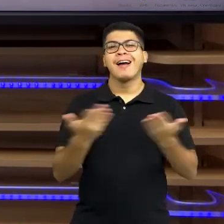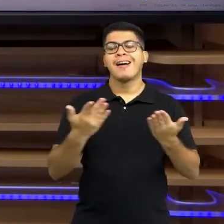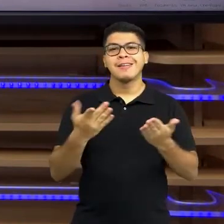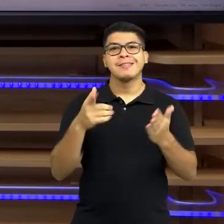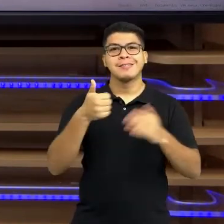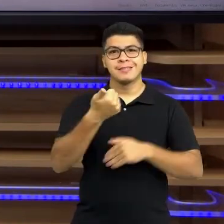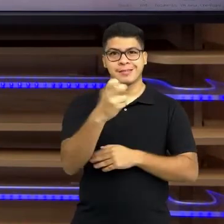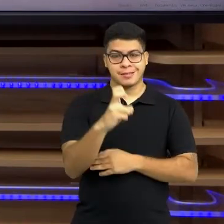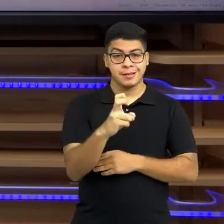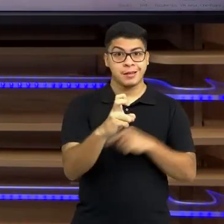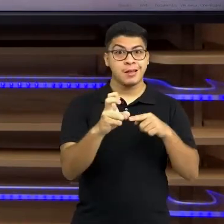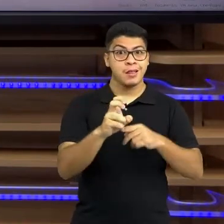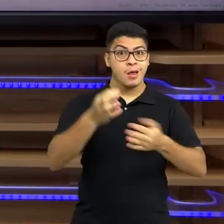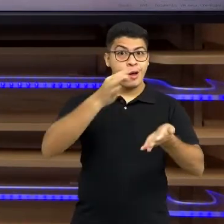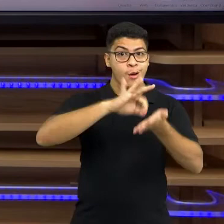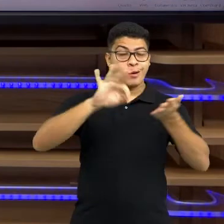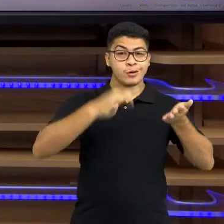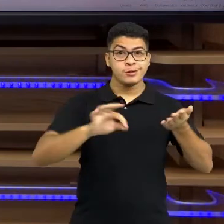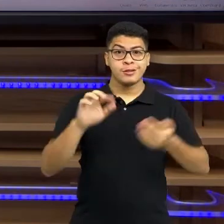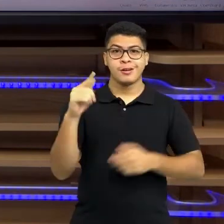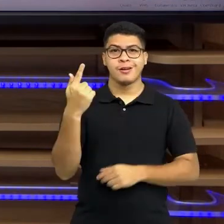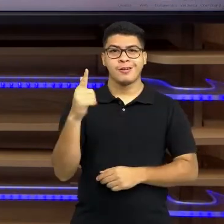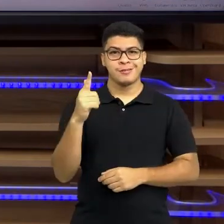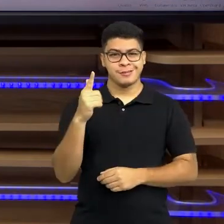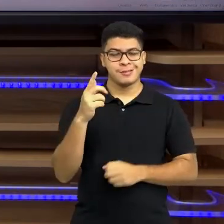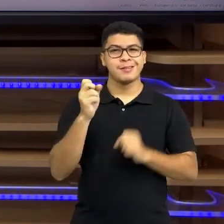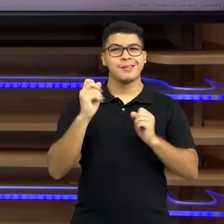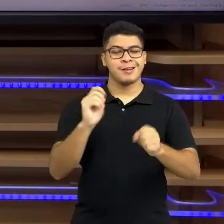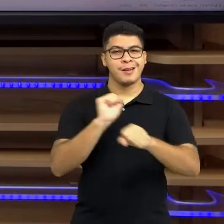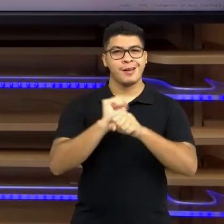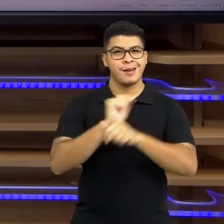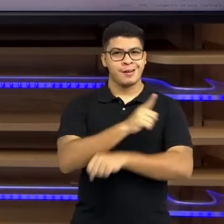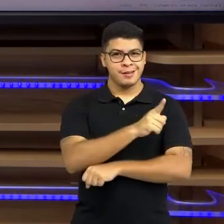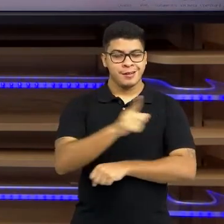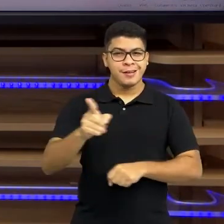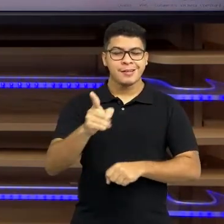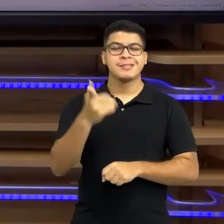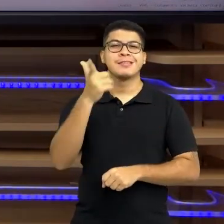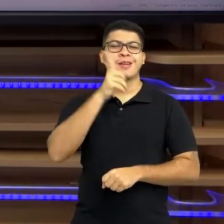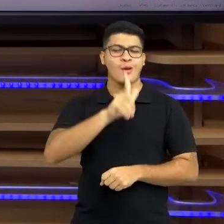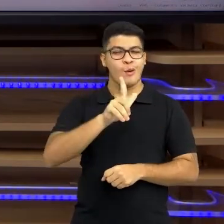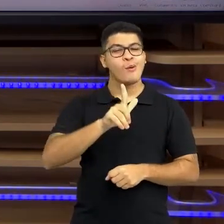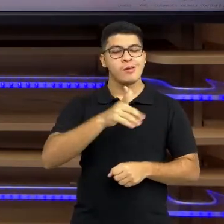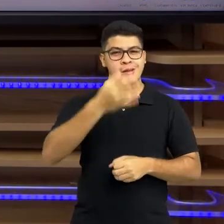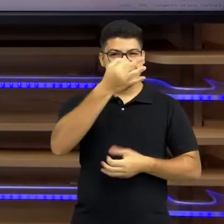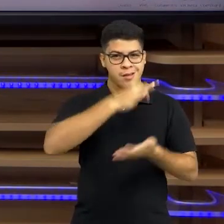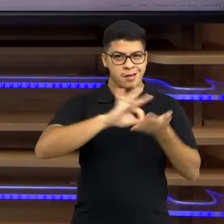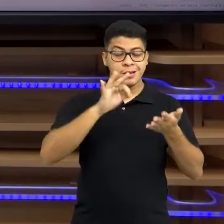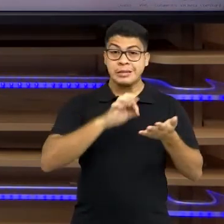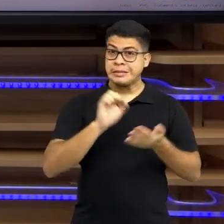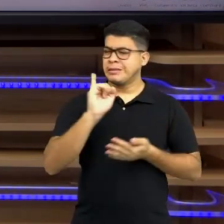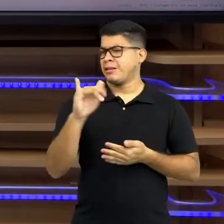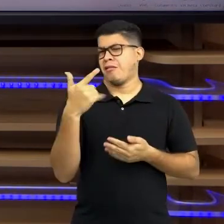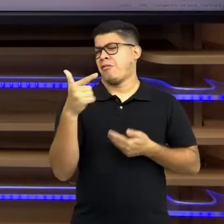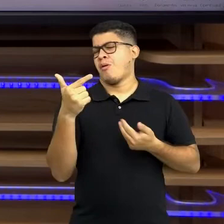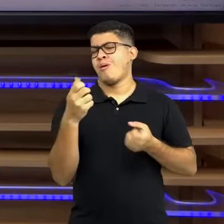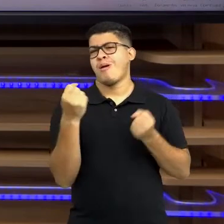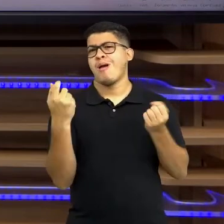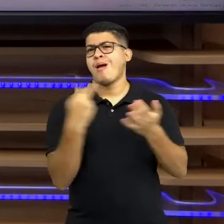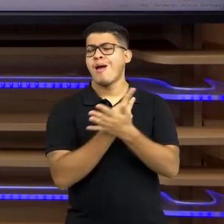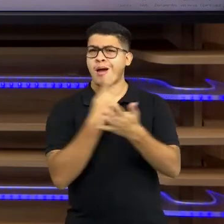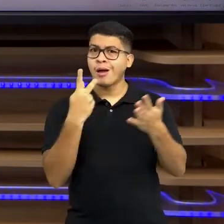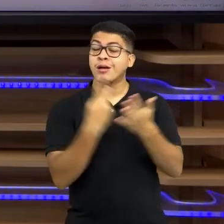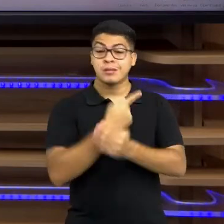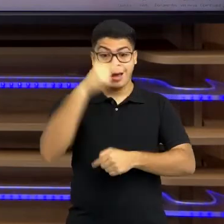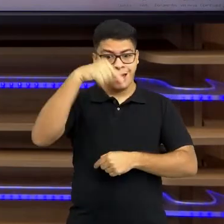foi a questão 15, esse foi o Exercitando de Geografia. Espero que vocês tenham acertado aí. E se não acertaram também, tudo bem, né?